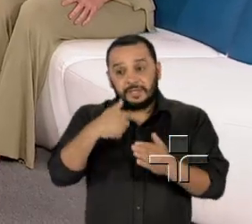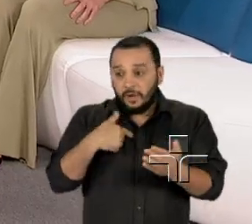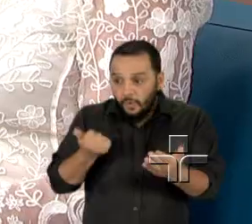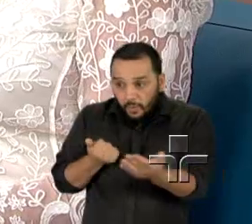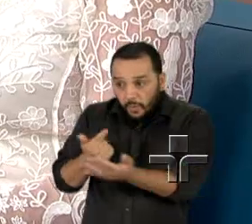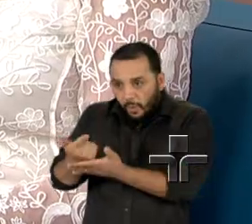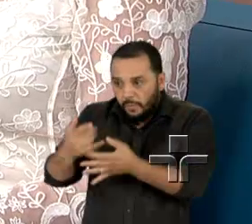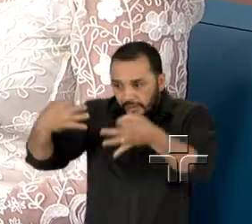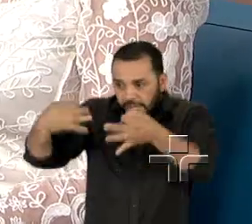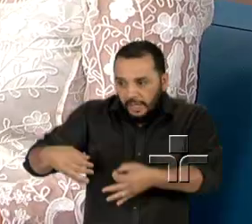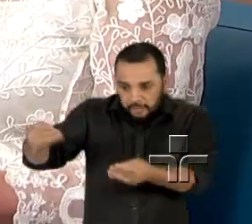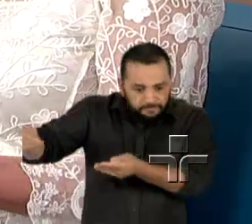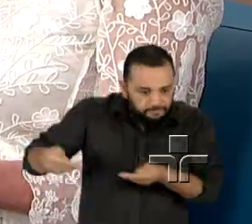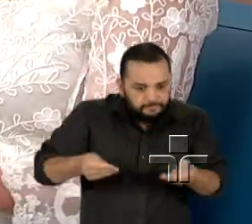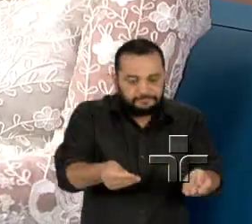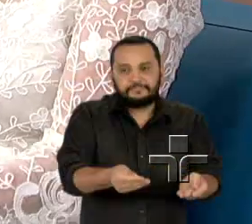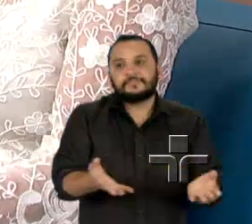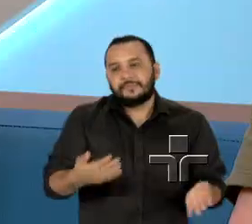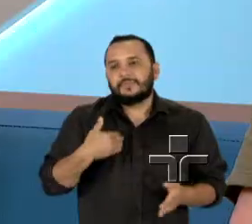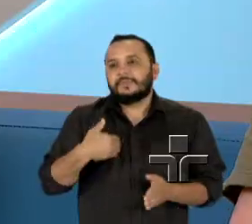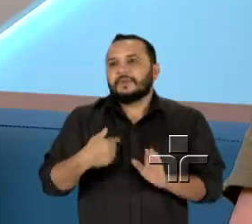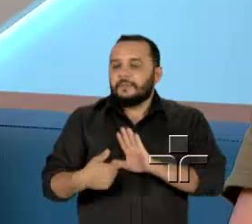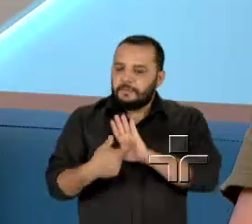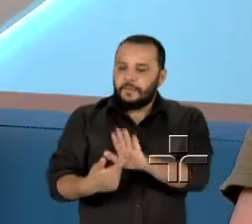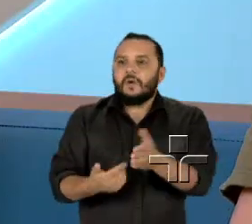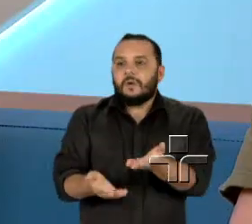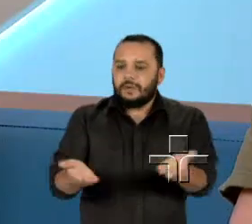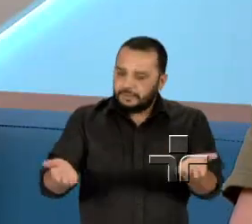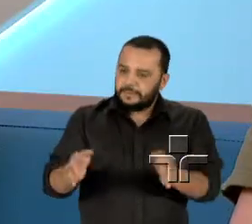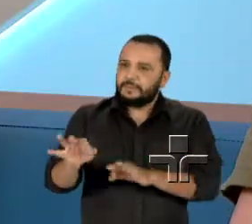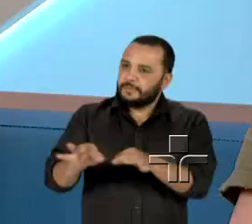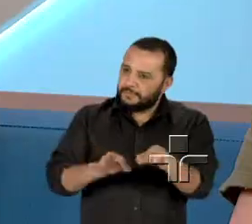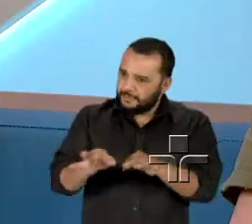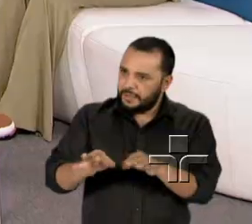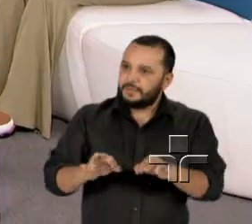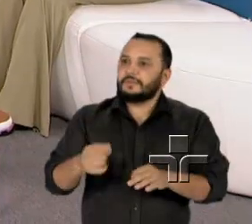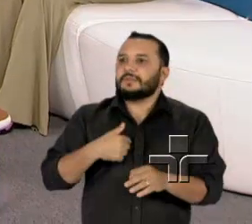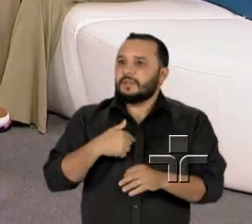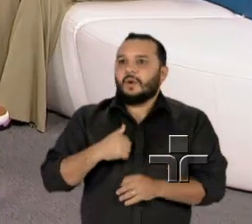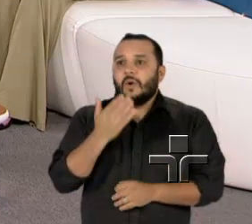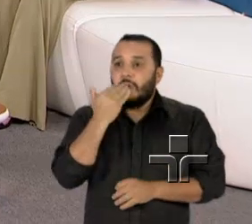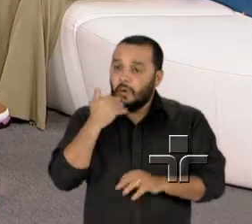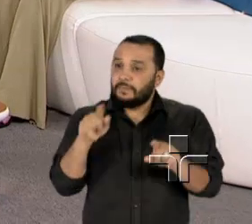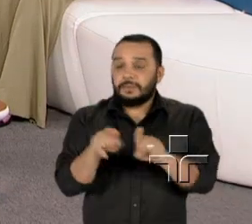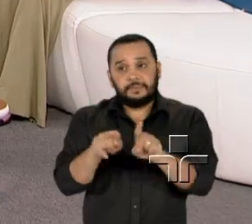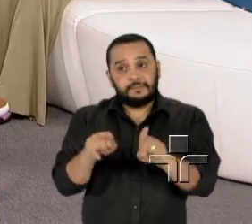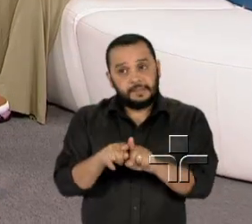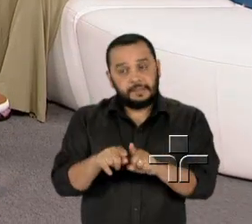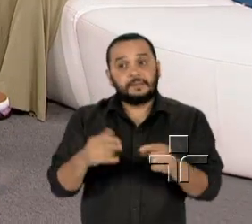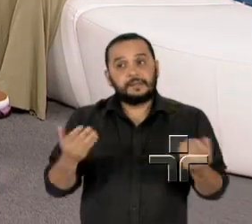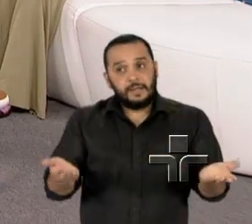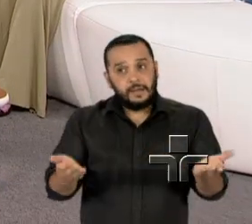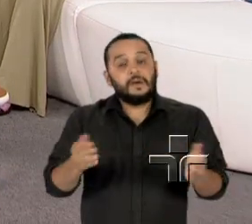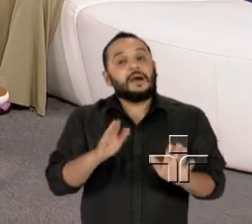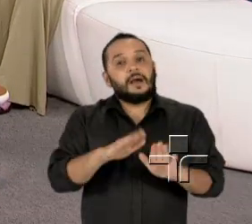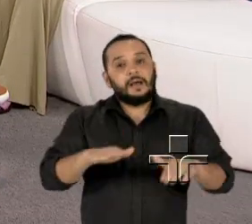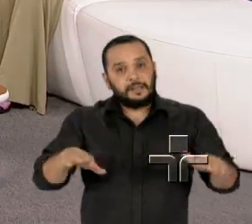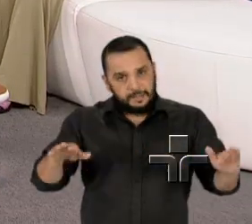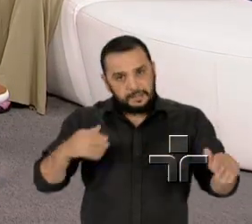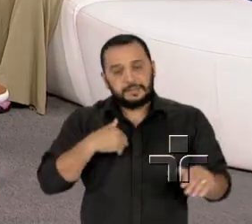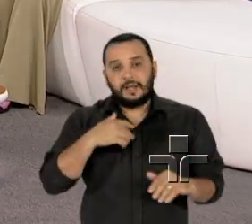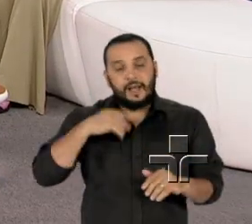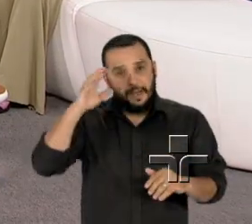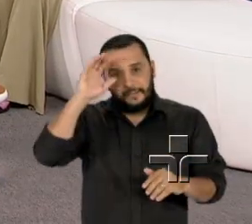que você acha certo comprar. Uhum. Você mostra que você prepara, você mostra que você come também. Uhum. Então, a criança, ela vai